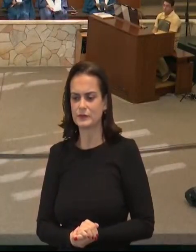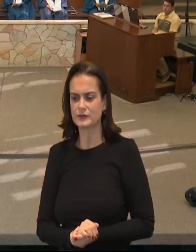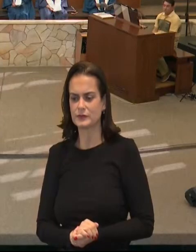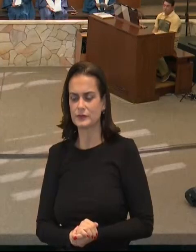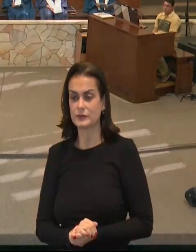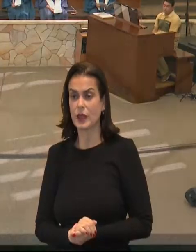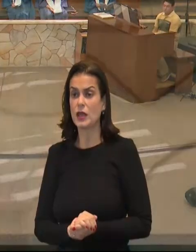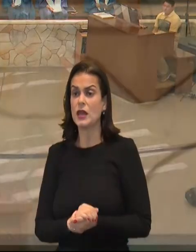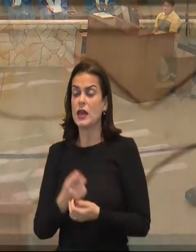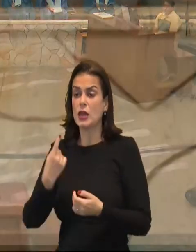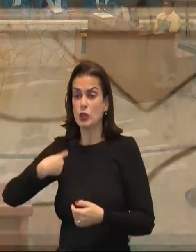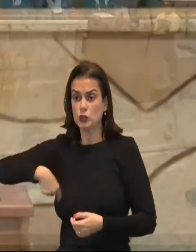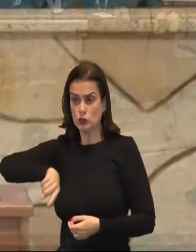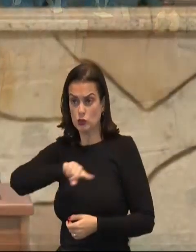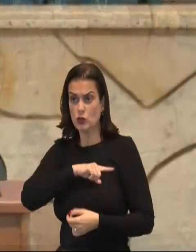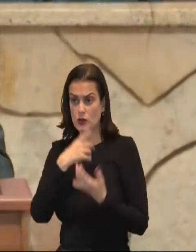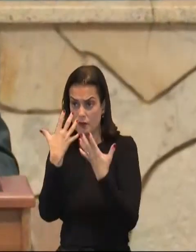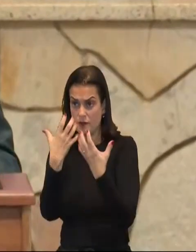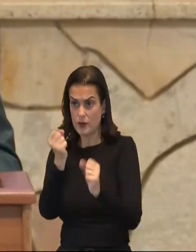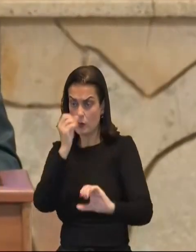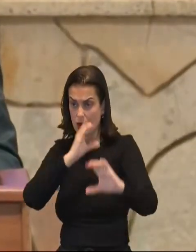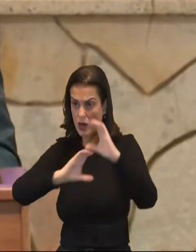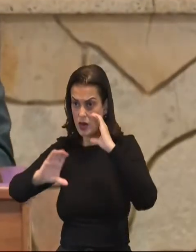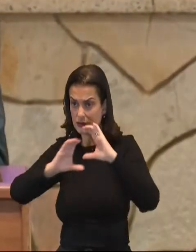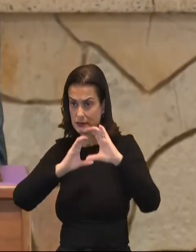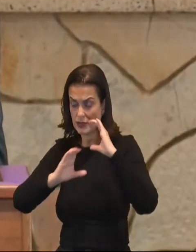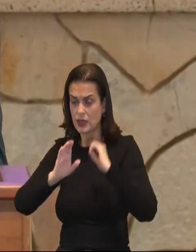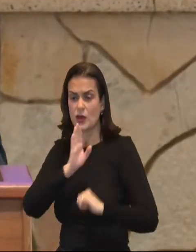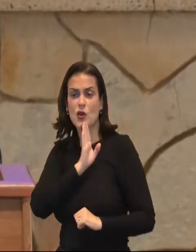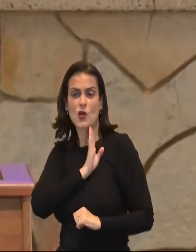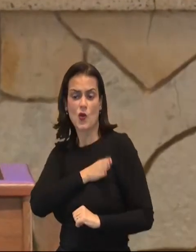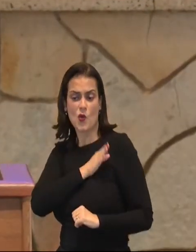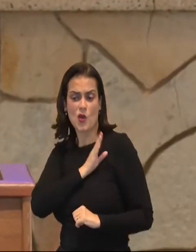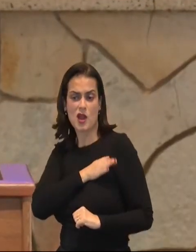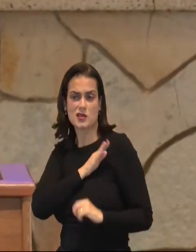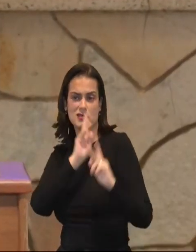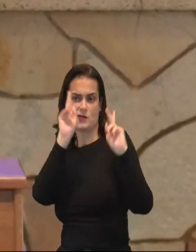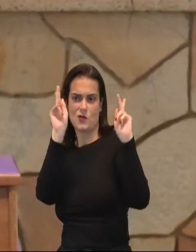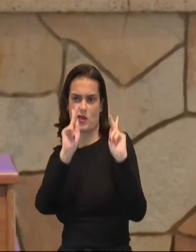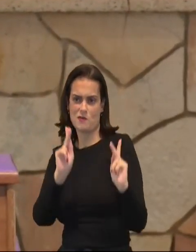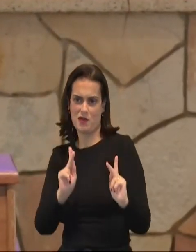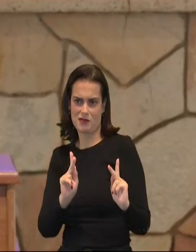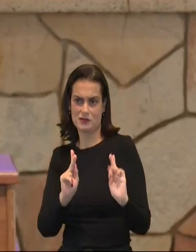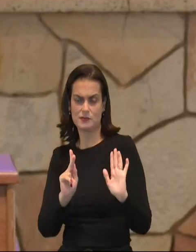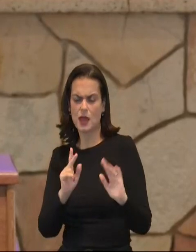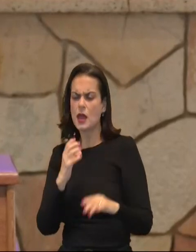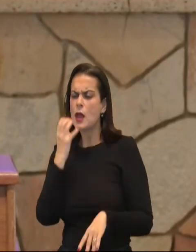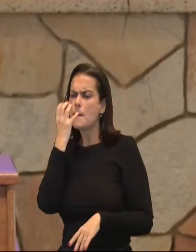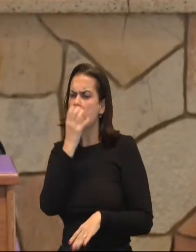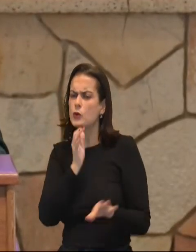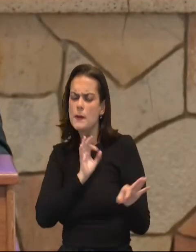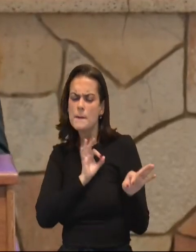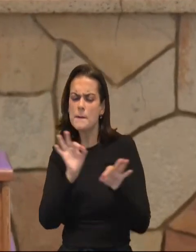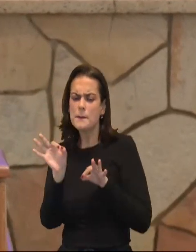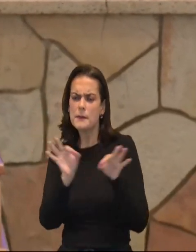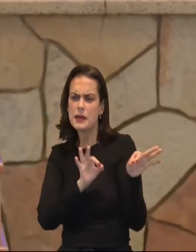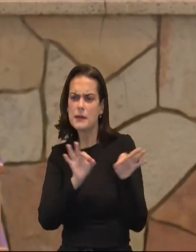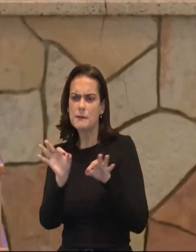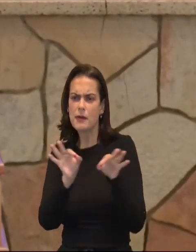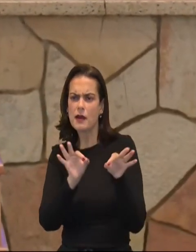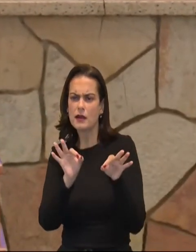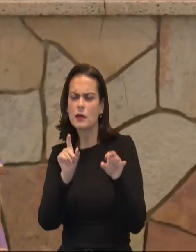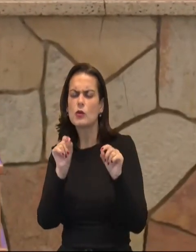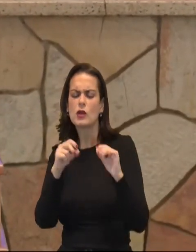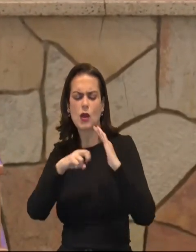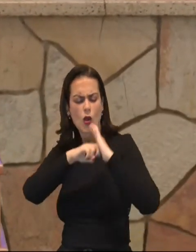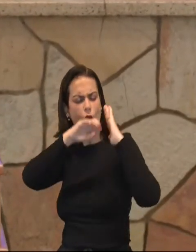Nós vamos cantar agora, meus amados irmãos, o Coração em Paz, esta música que nos prepara para nós